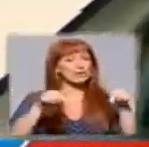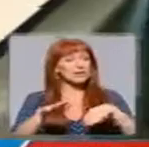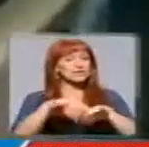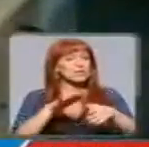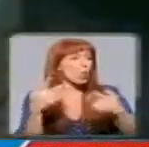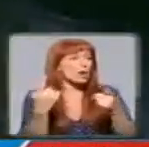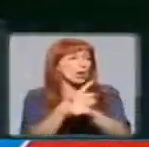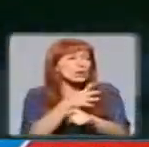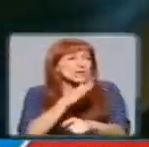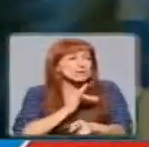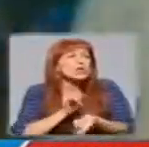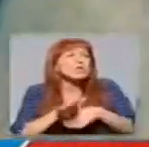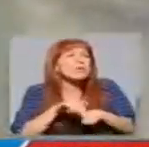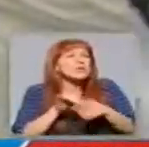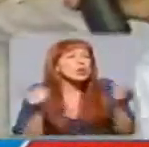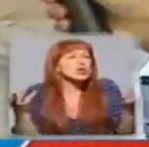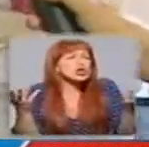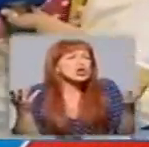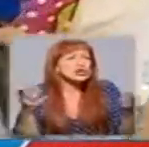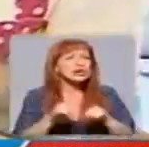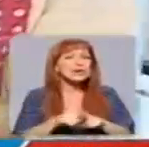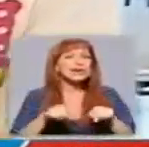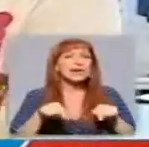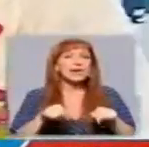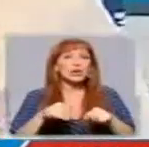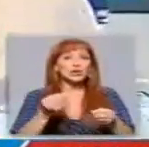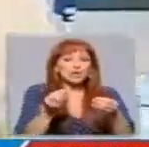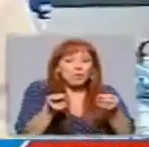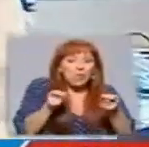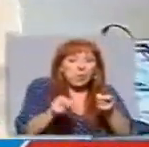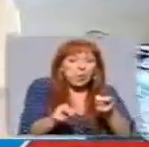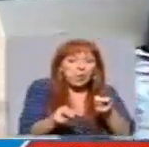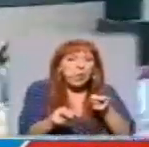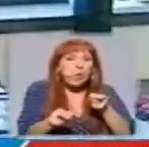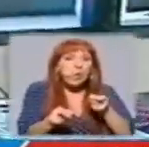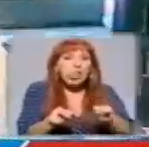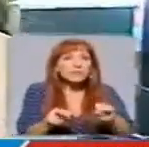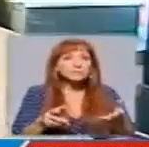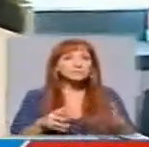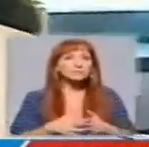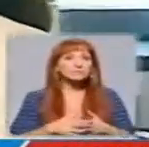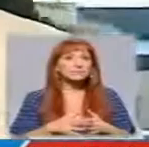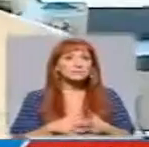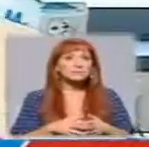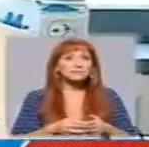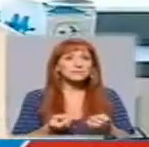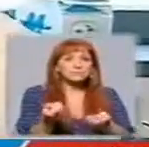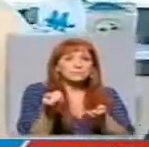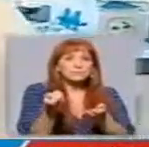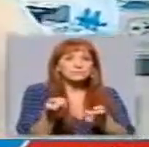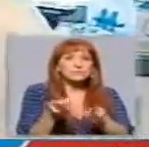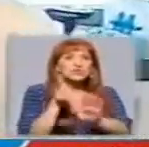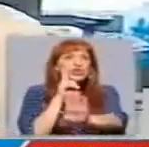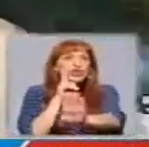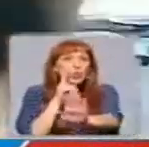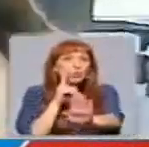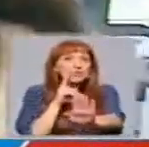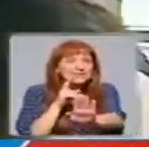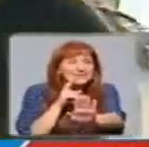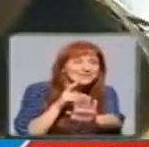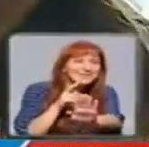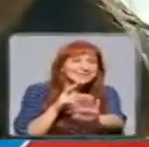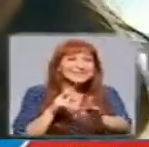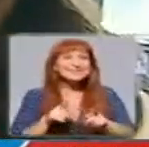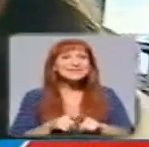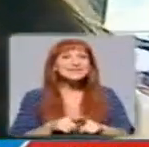aqui a fazer qualquer coisa mesmo o que estavas a fazer eu tava a colocar uma amostra de aí O que